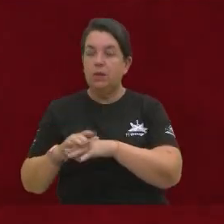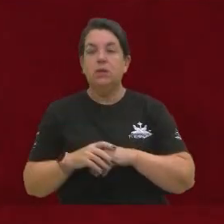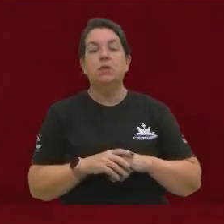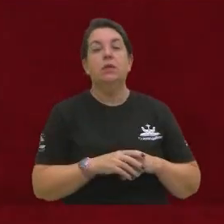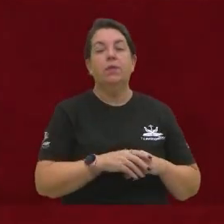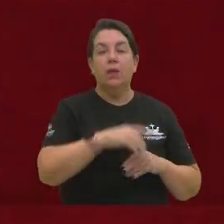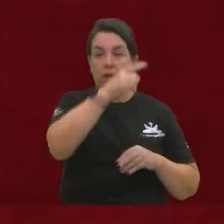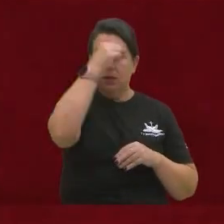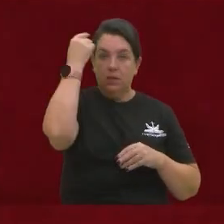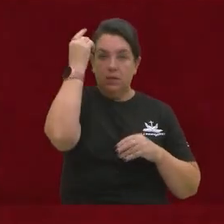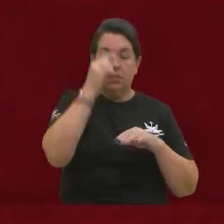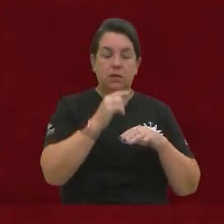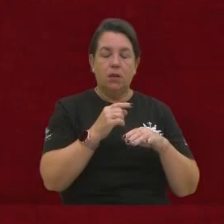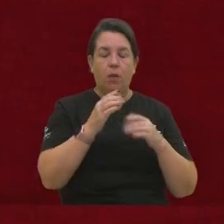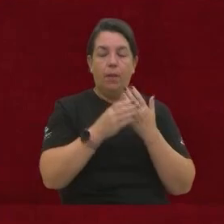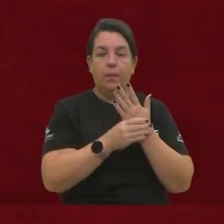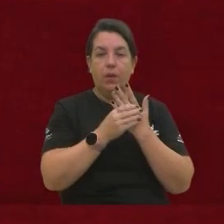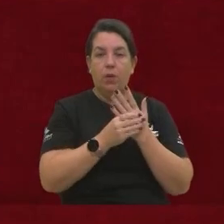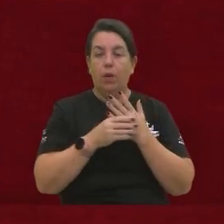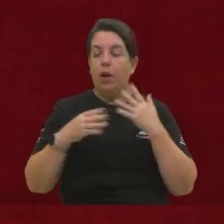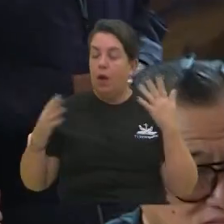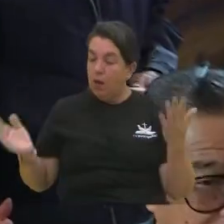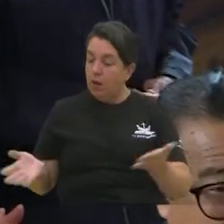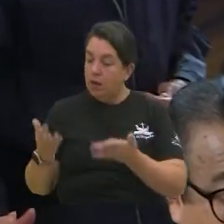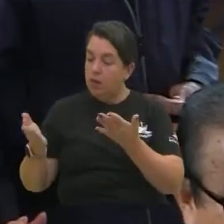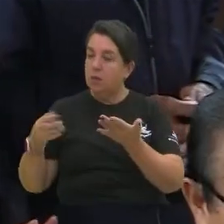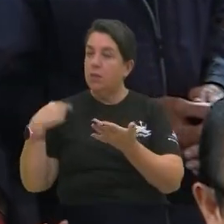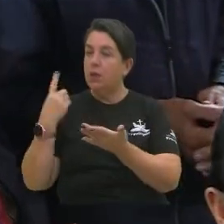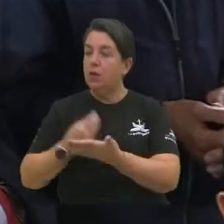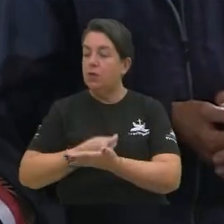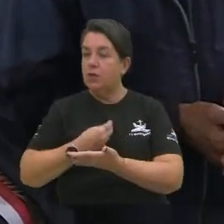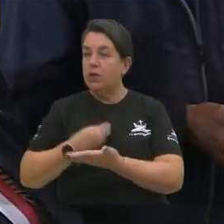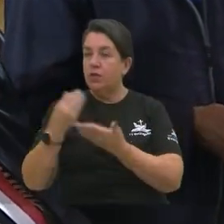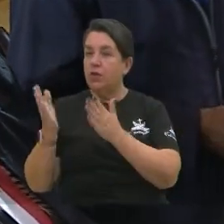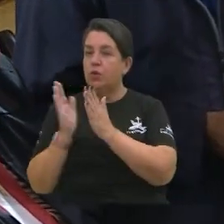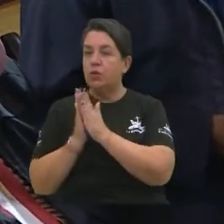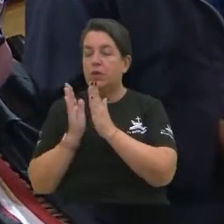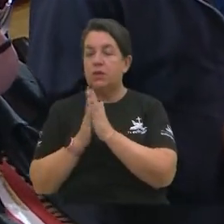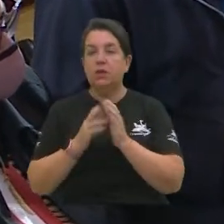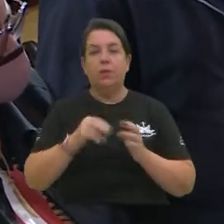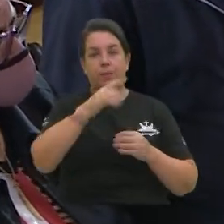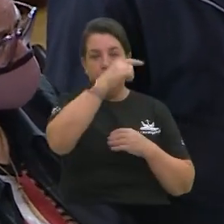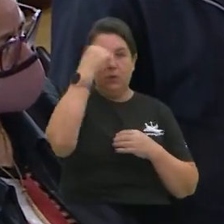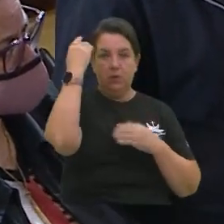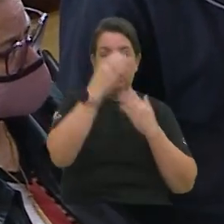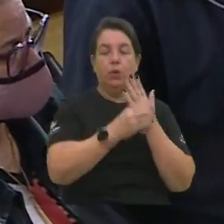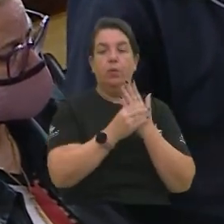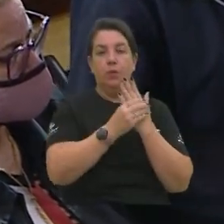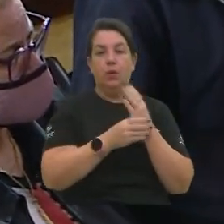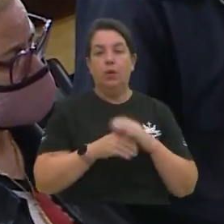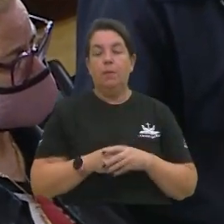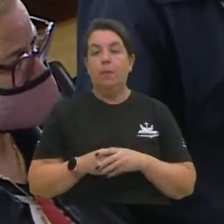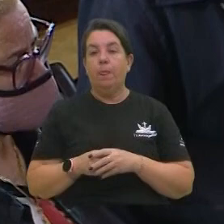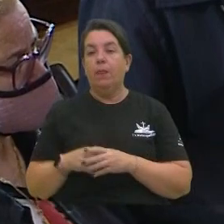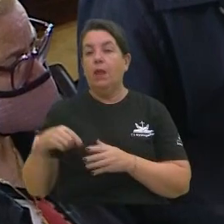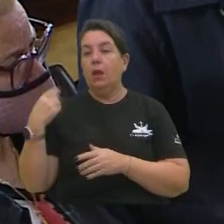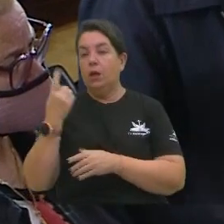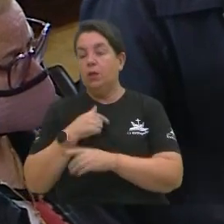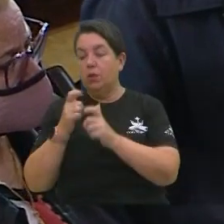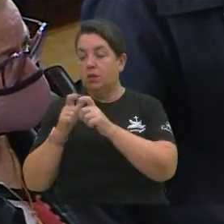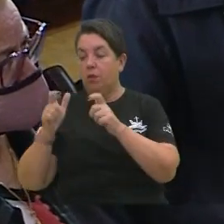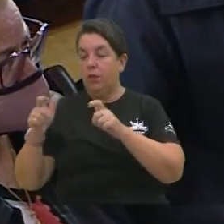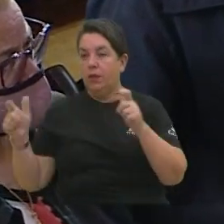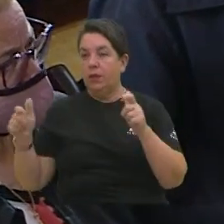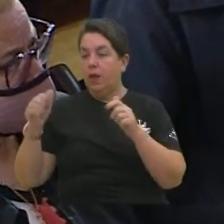enfermos. São Pio, animai a nossa vida de oração. São Pio, aumentai